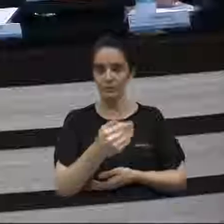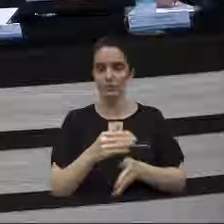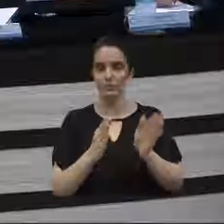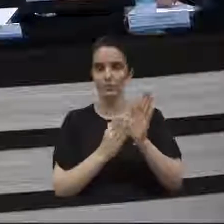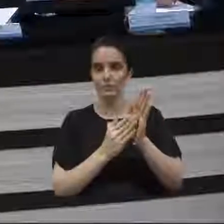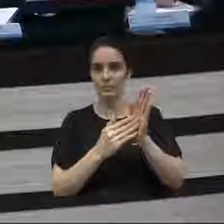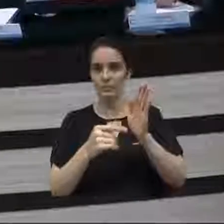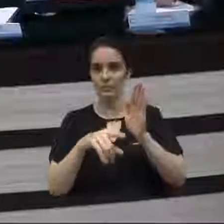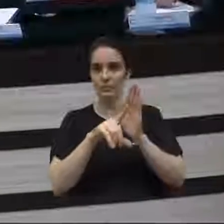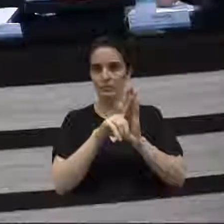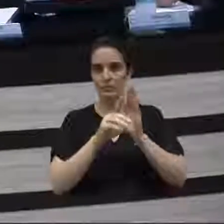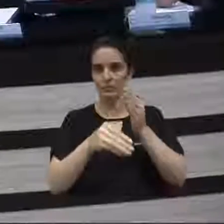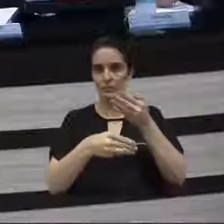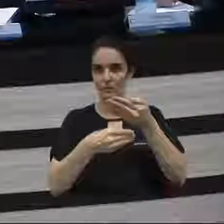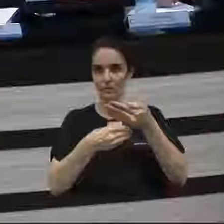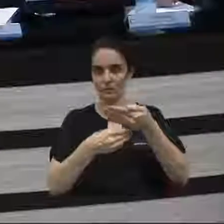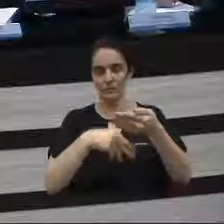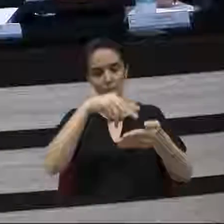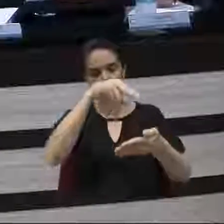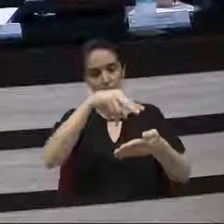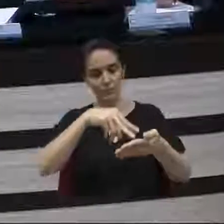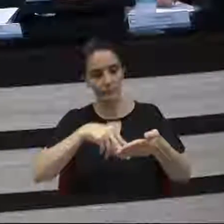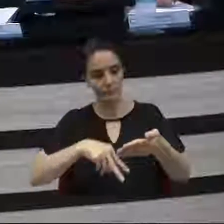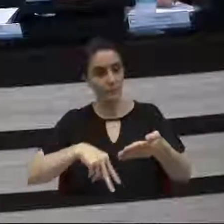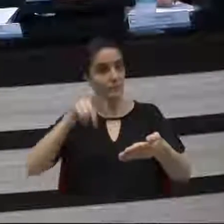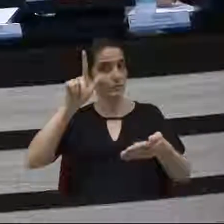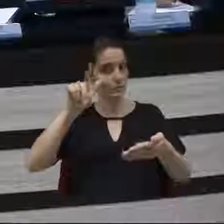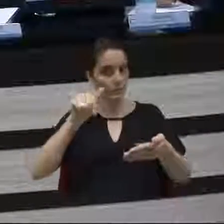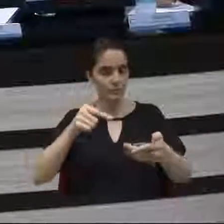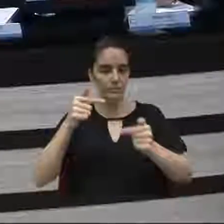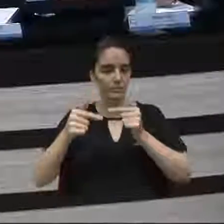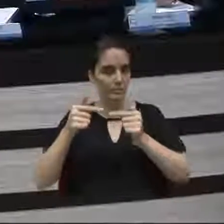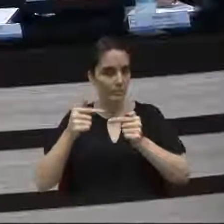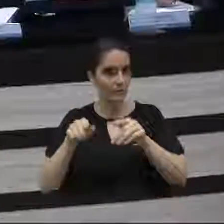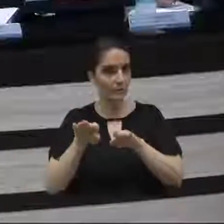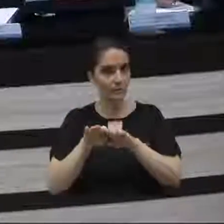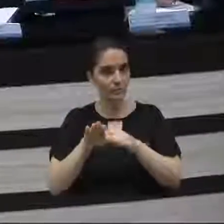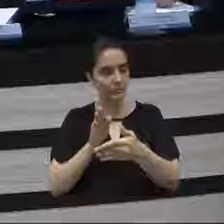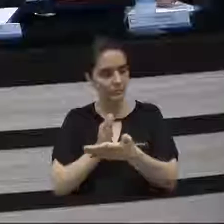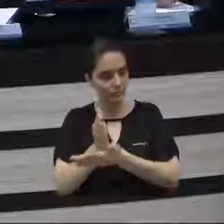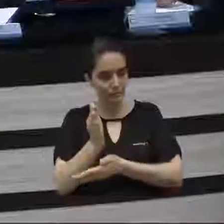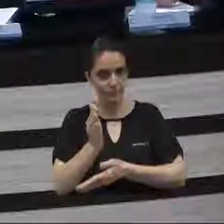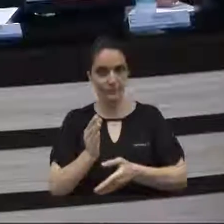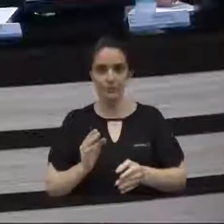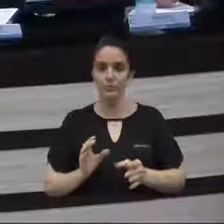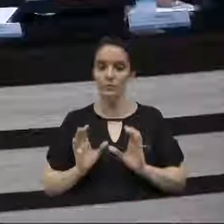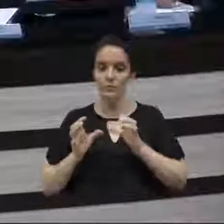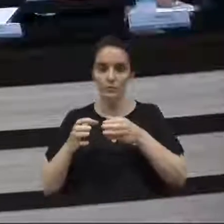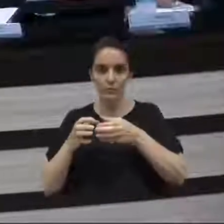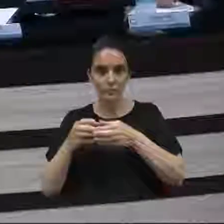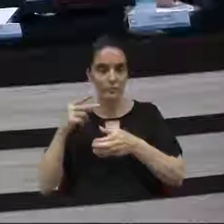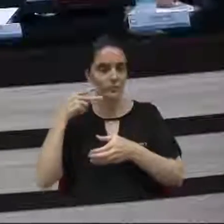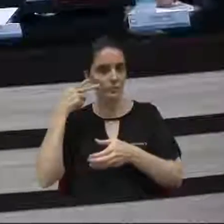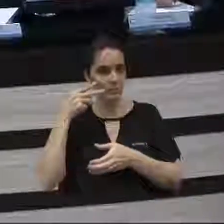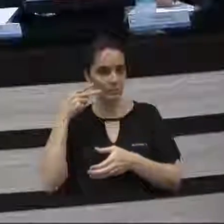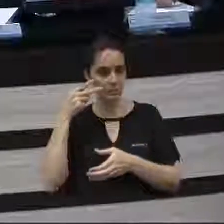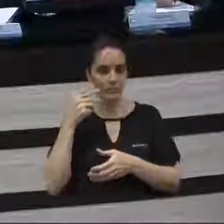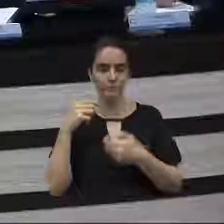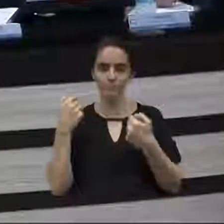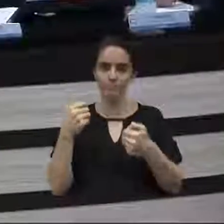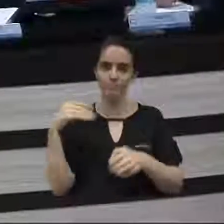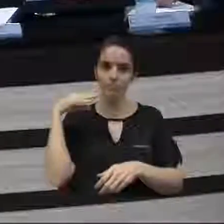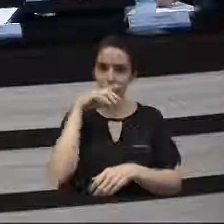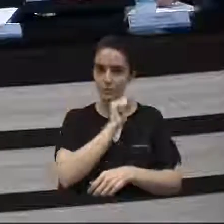de lei complementar seja apreciada, discutida e, ao final, aprovada pelos ilustres vereadores, em regime